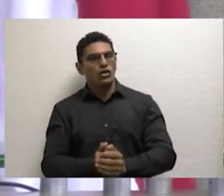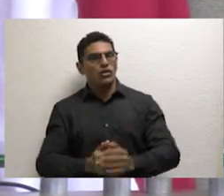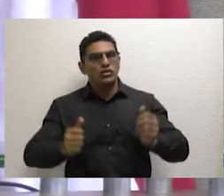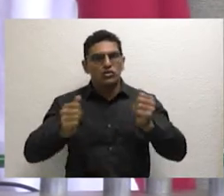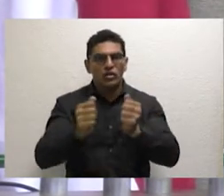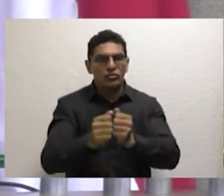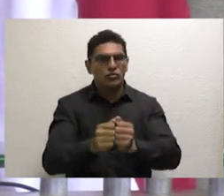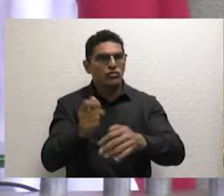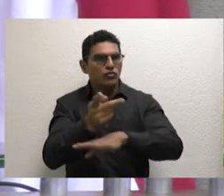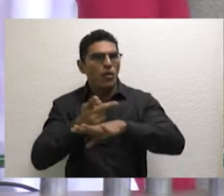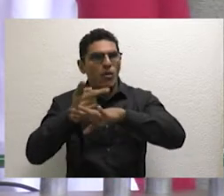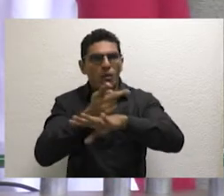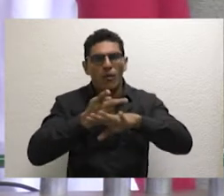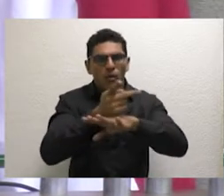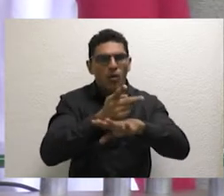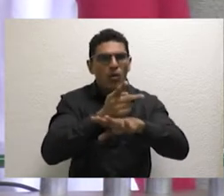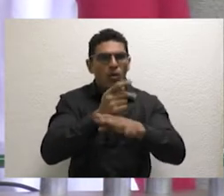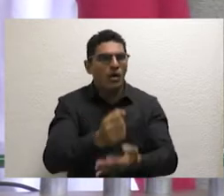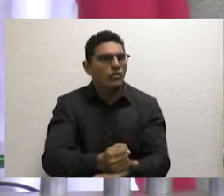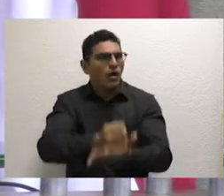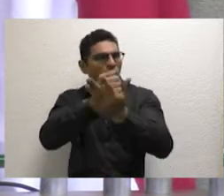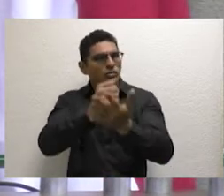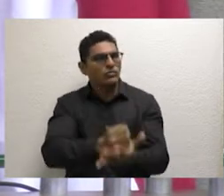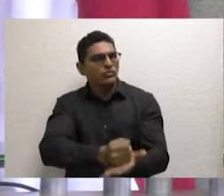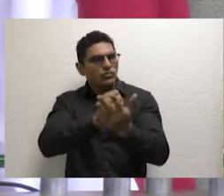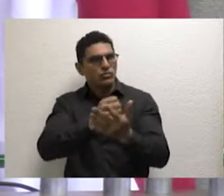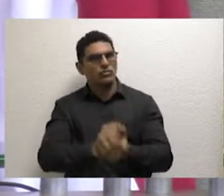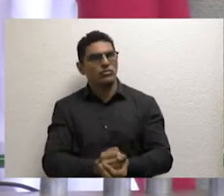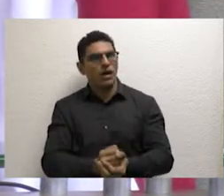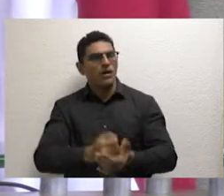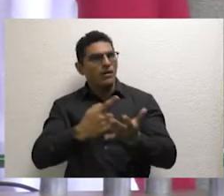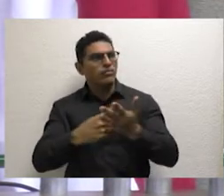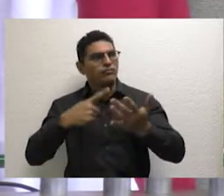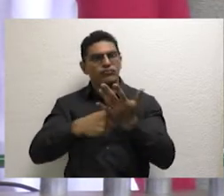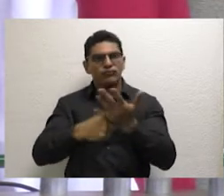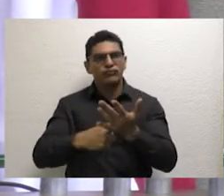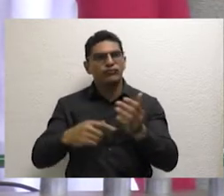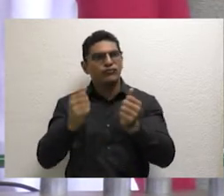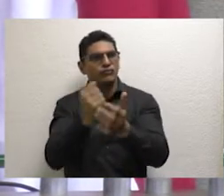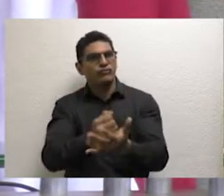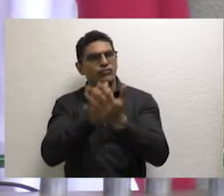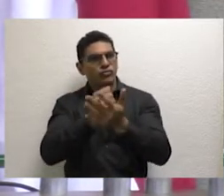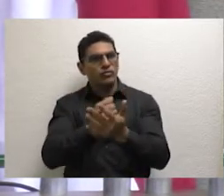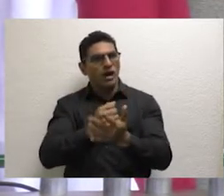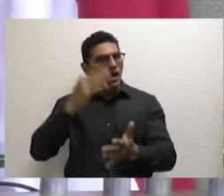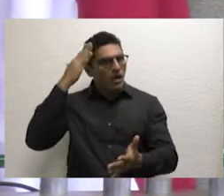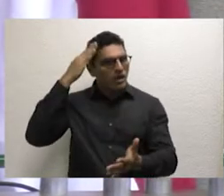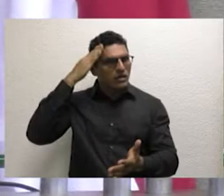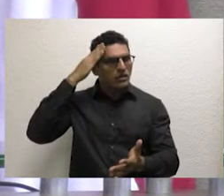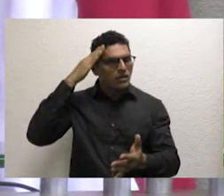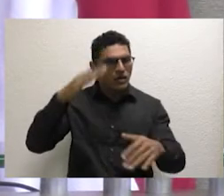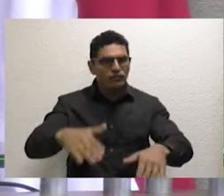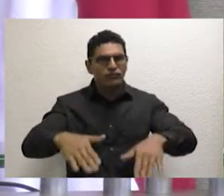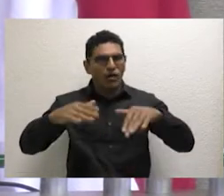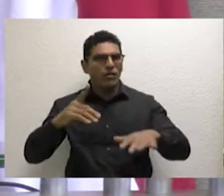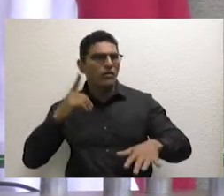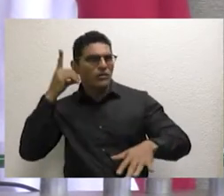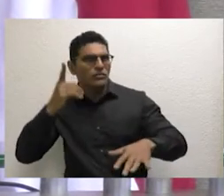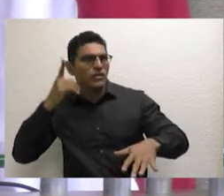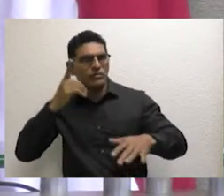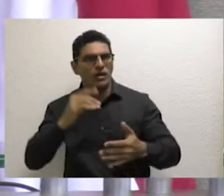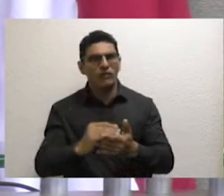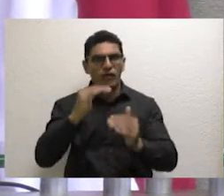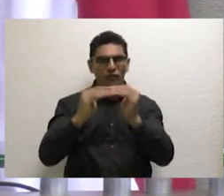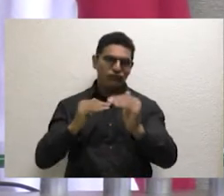apoio nós viemos buscar parceria entendemos que o poder legislativo é altivo é